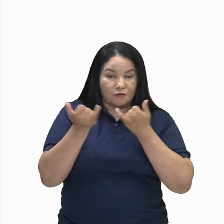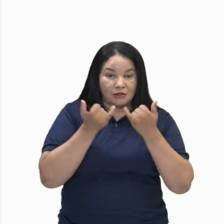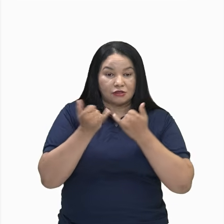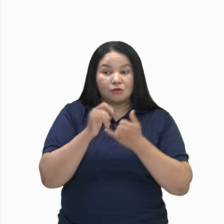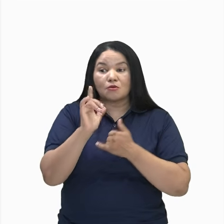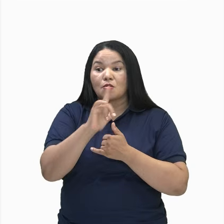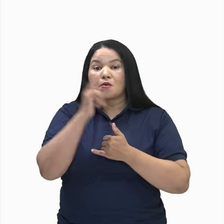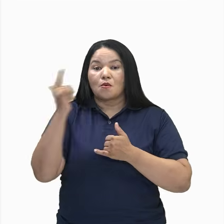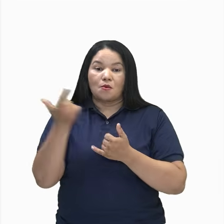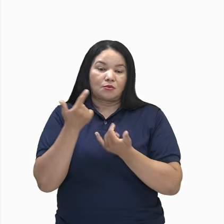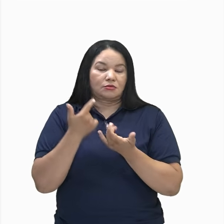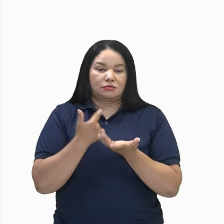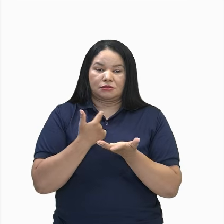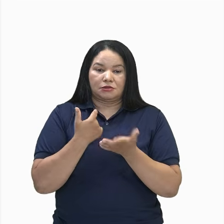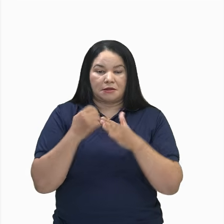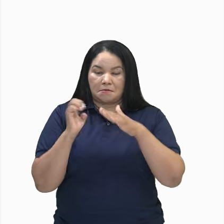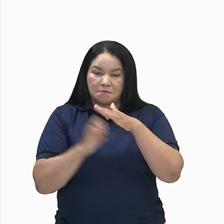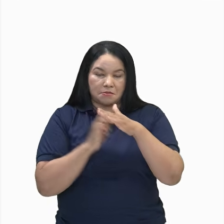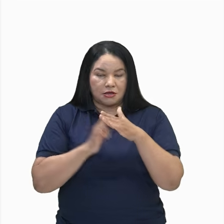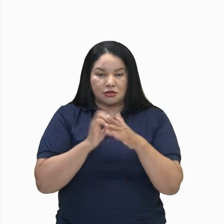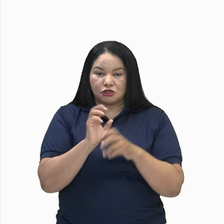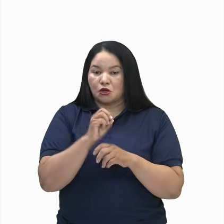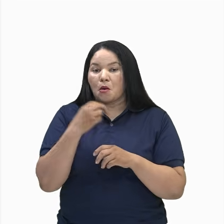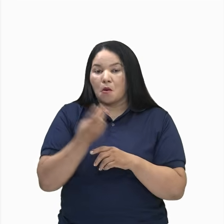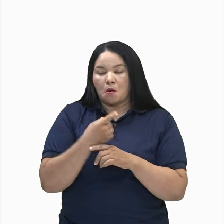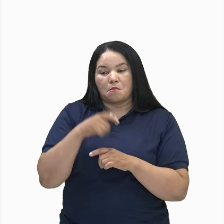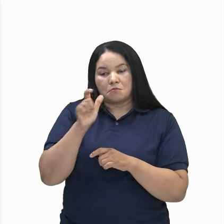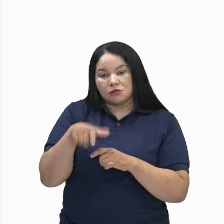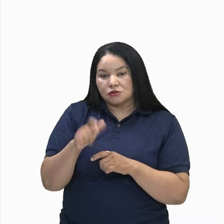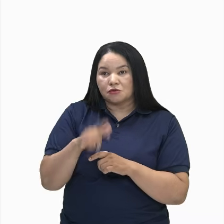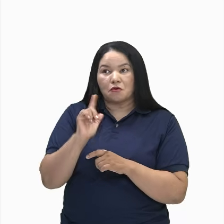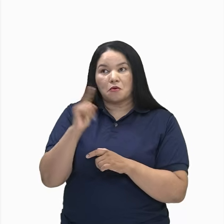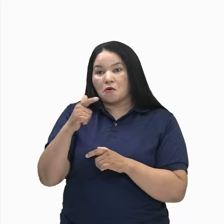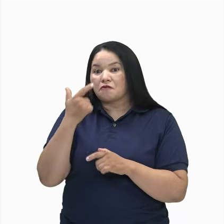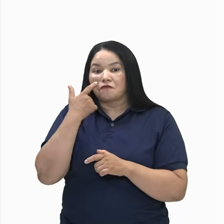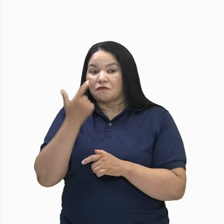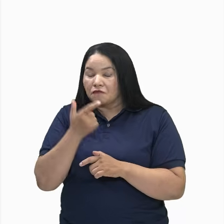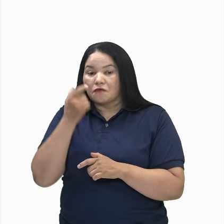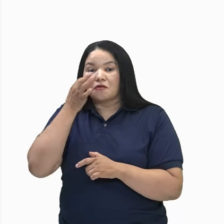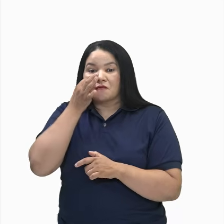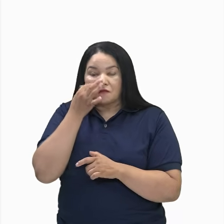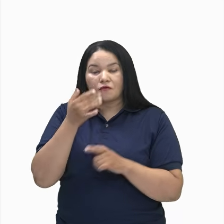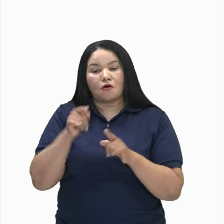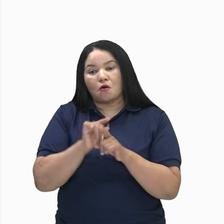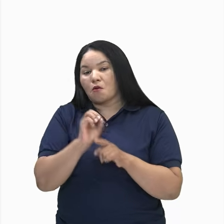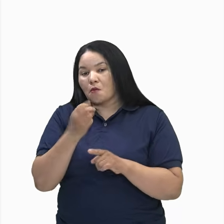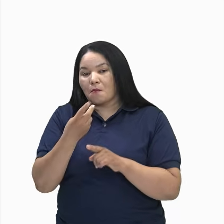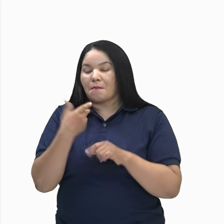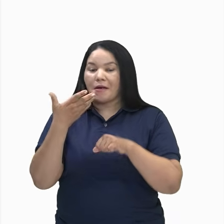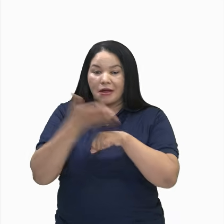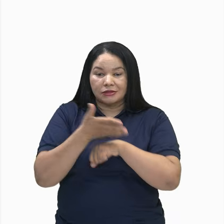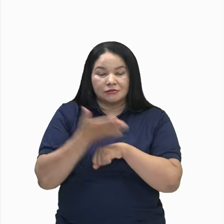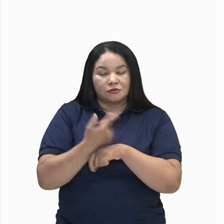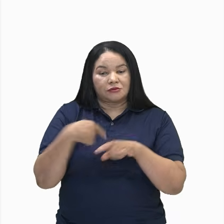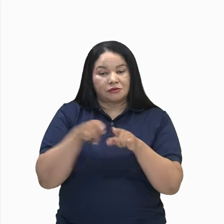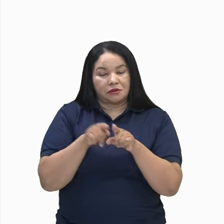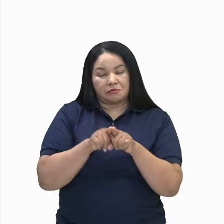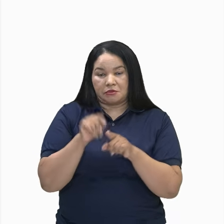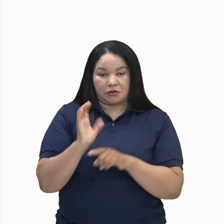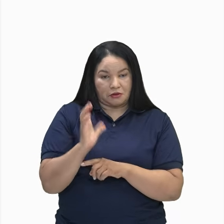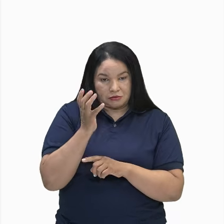por instituições ou personagens que testemunham ou participam dos eventos de interesse